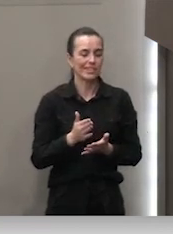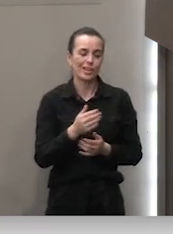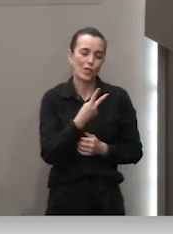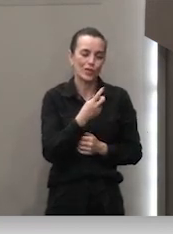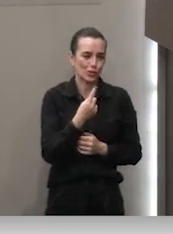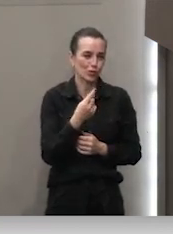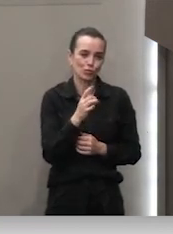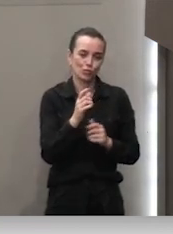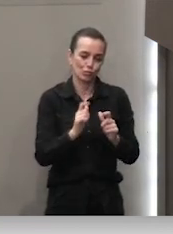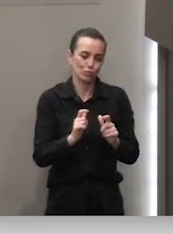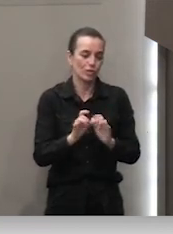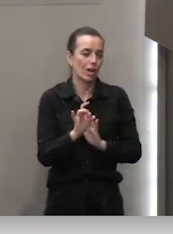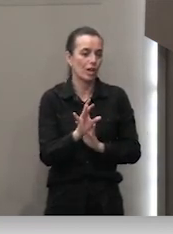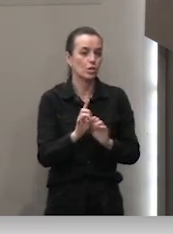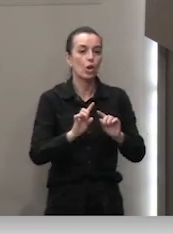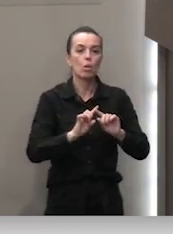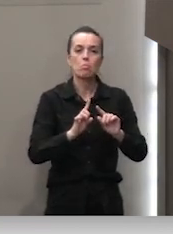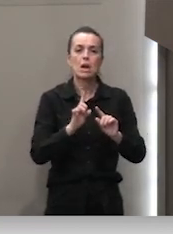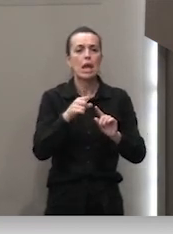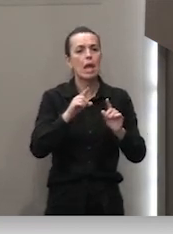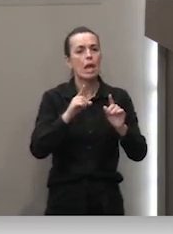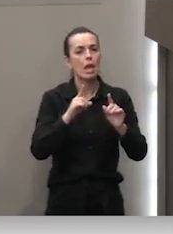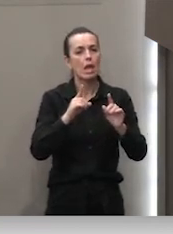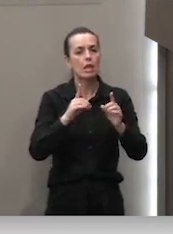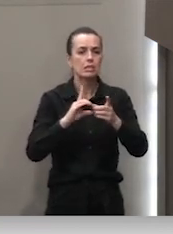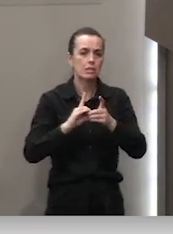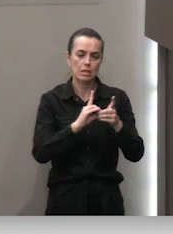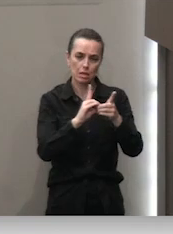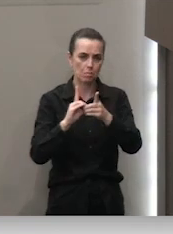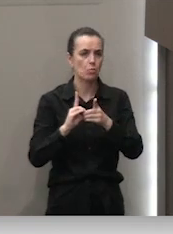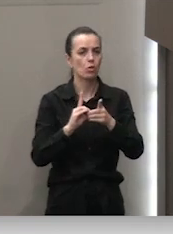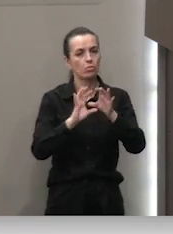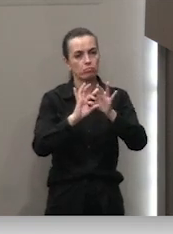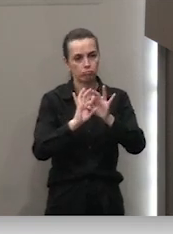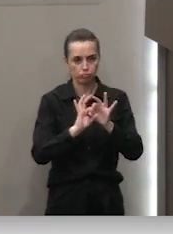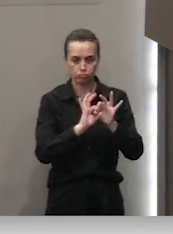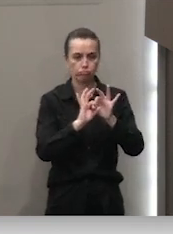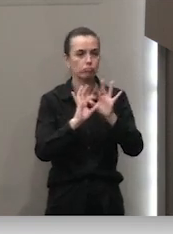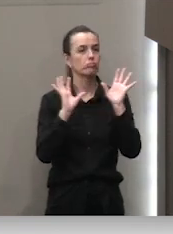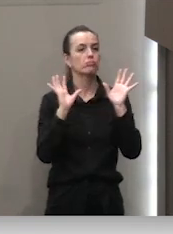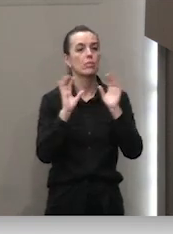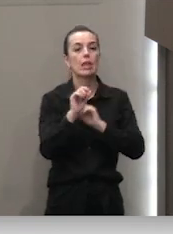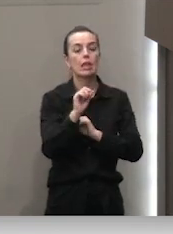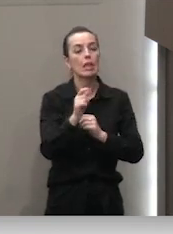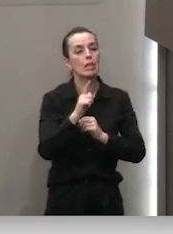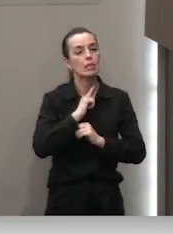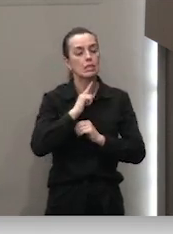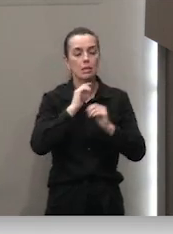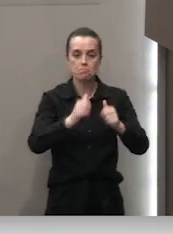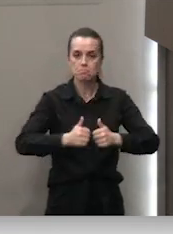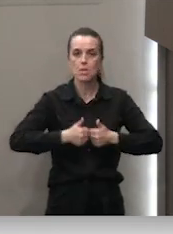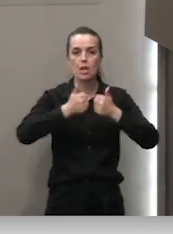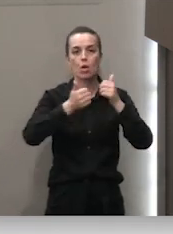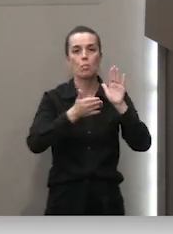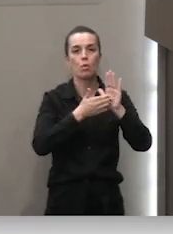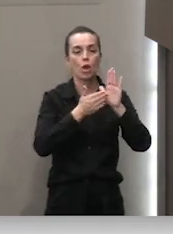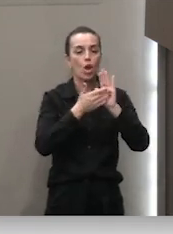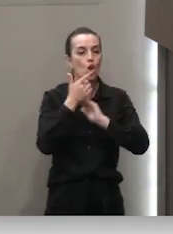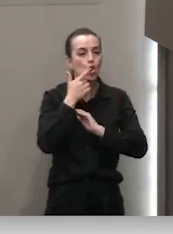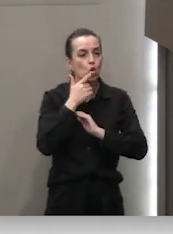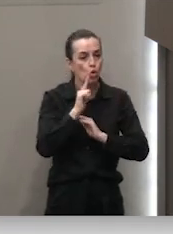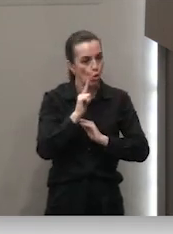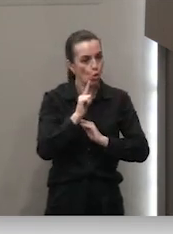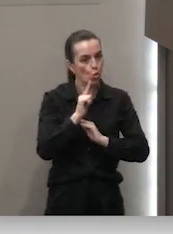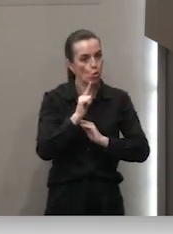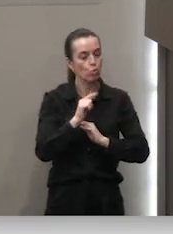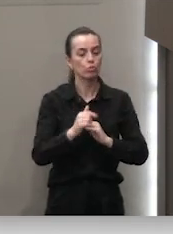21 cadeiras, mas isso é a democracia. E aqueles que tiverem as melhores propostas, que conseguirem passar para a